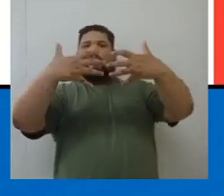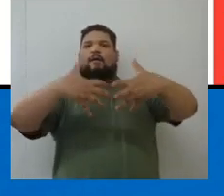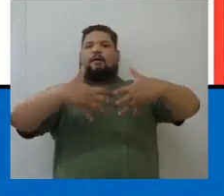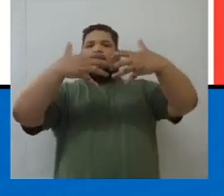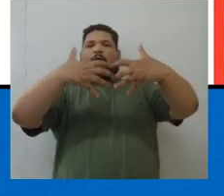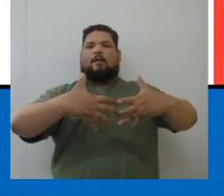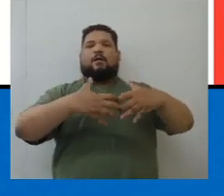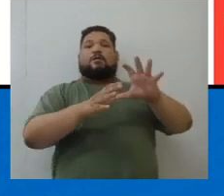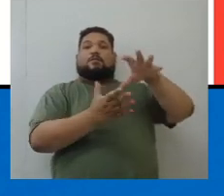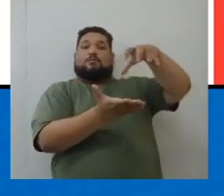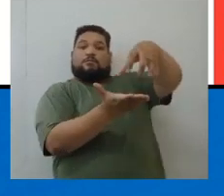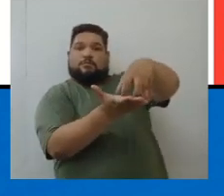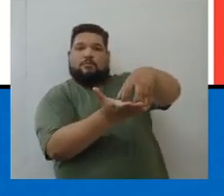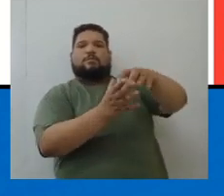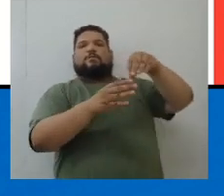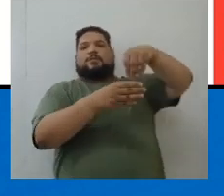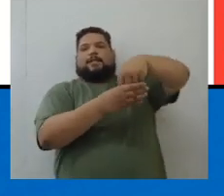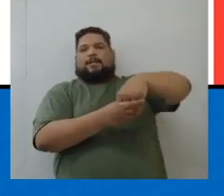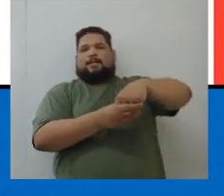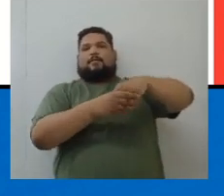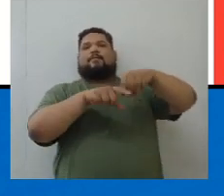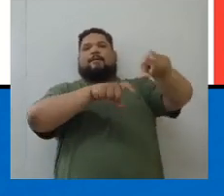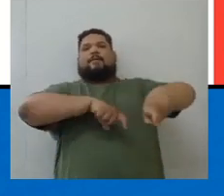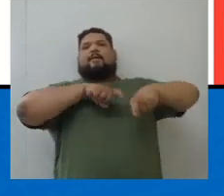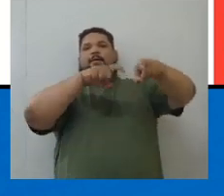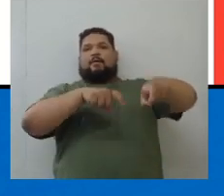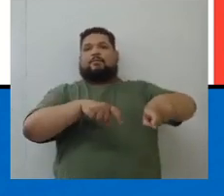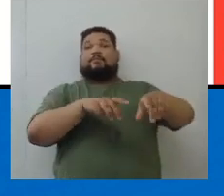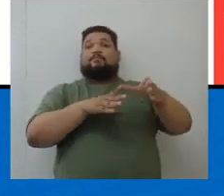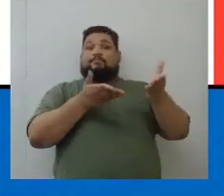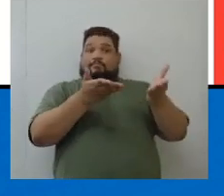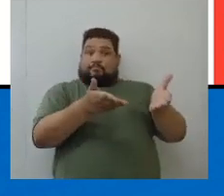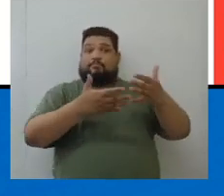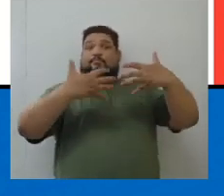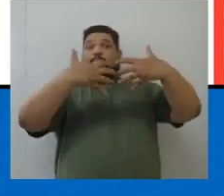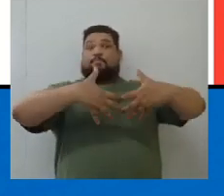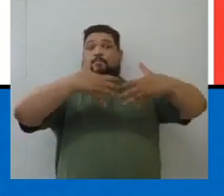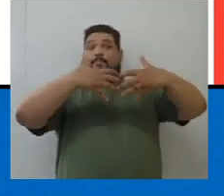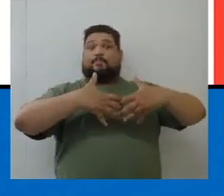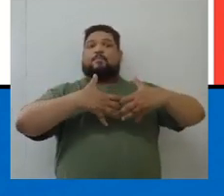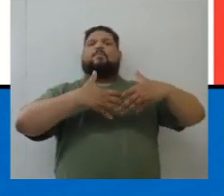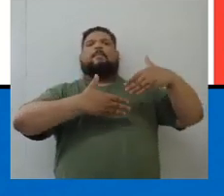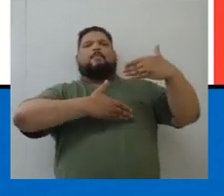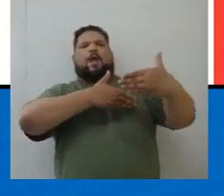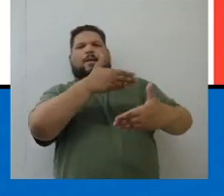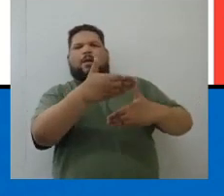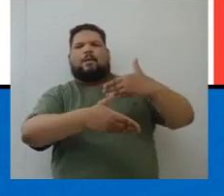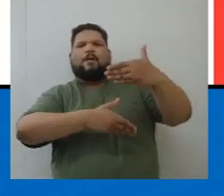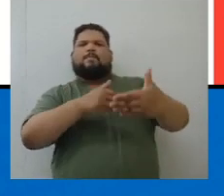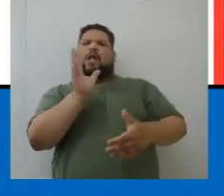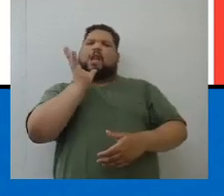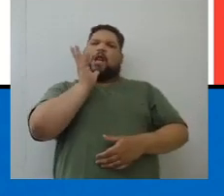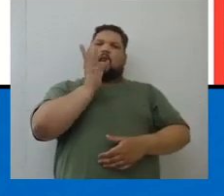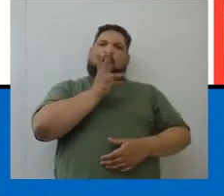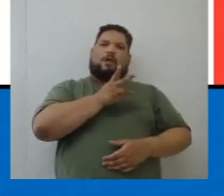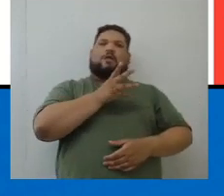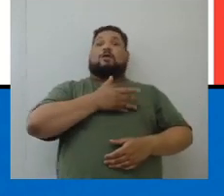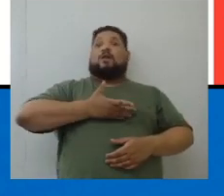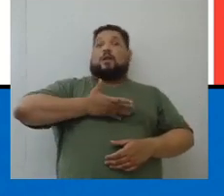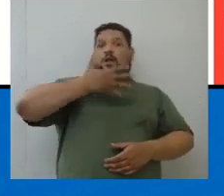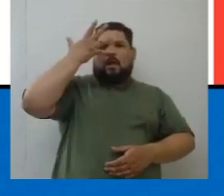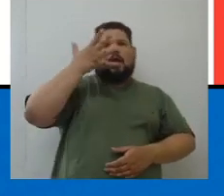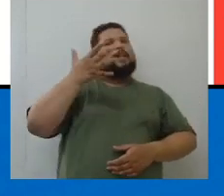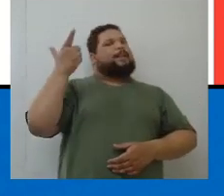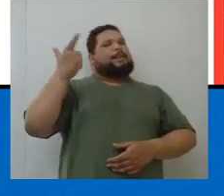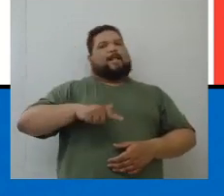campo. Esse processo de mecanização no campo, ele vai ocorrendo de forma gradual. Ele não ocorre do dia para a noite.